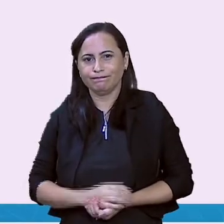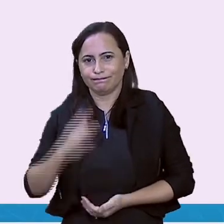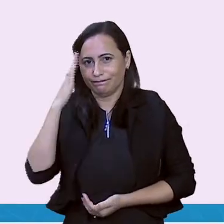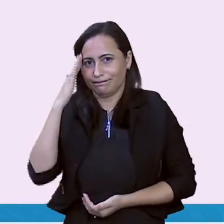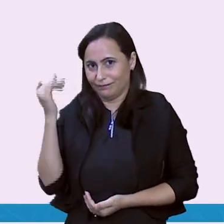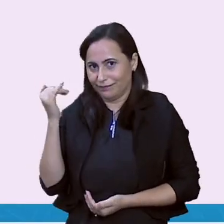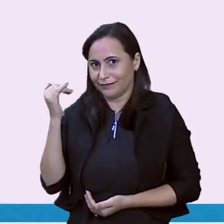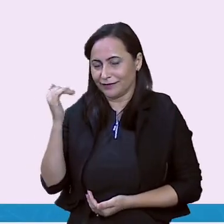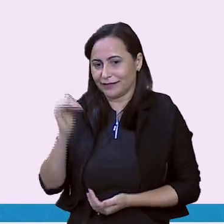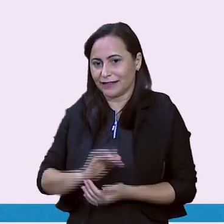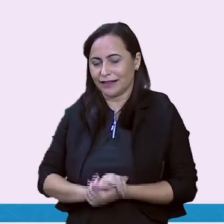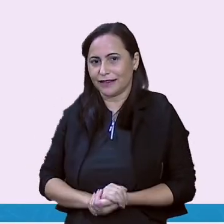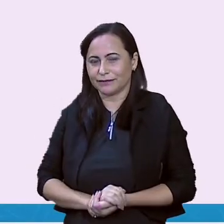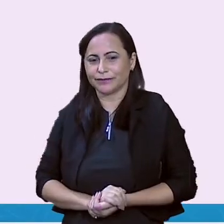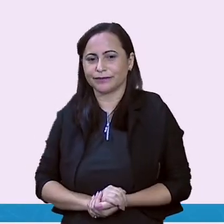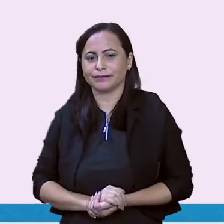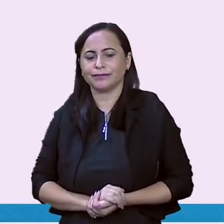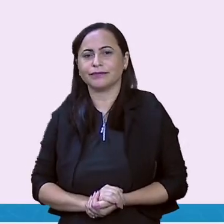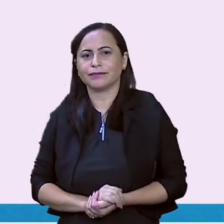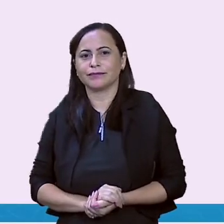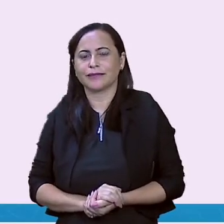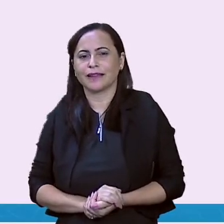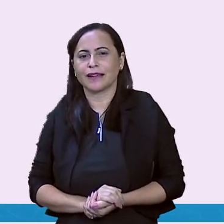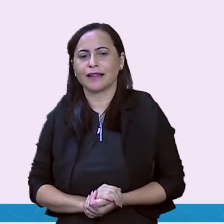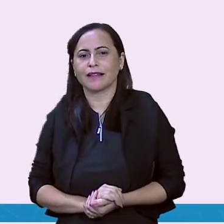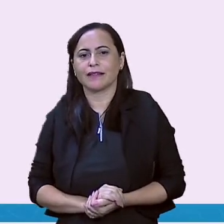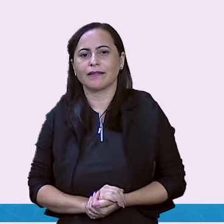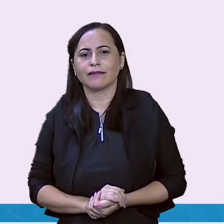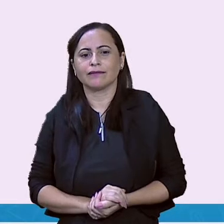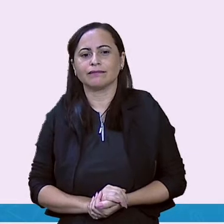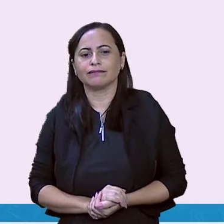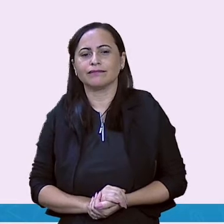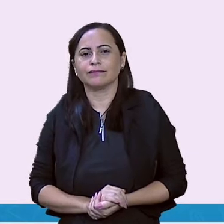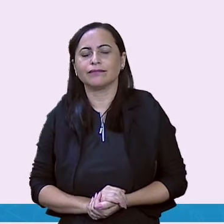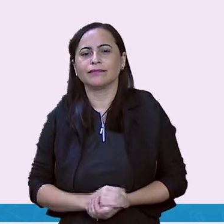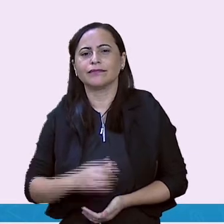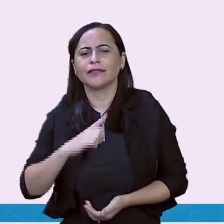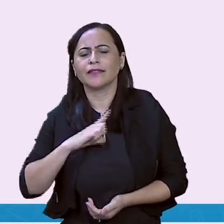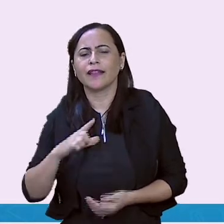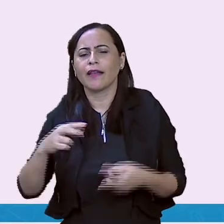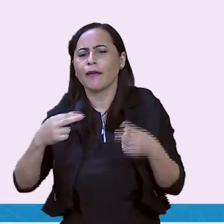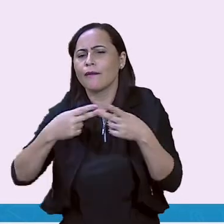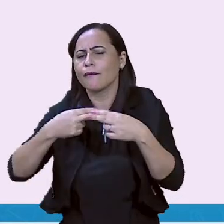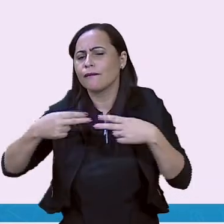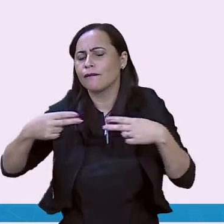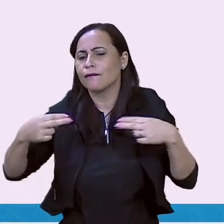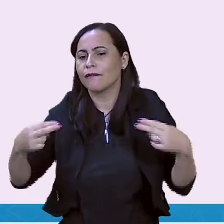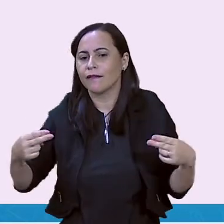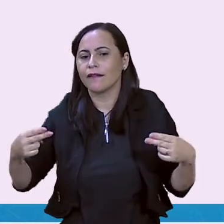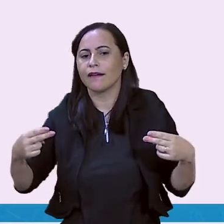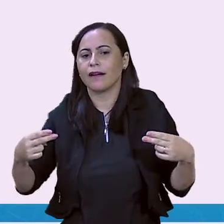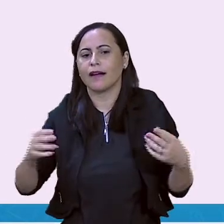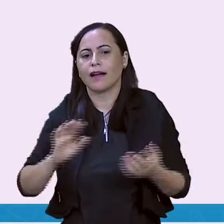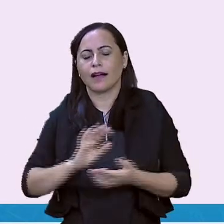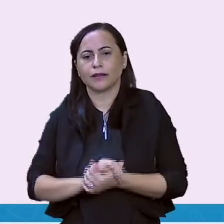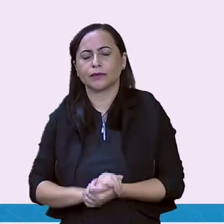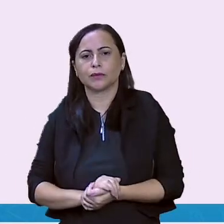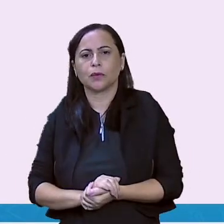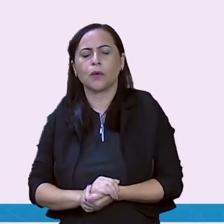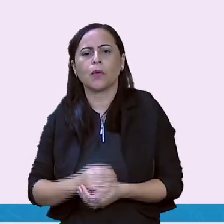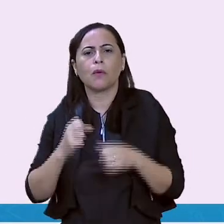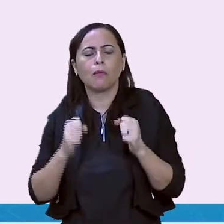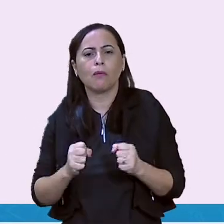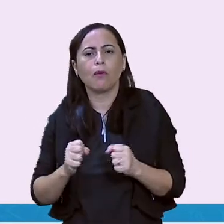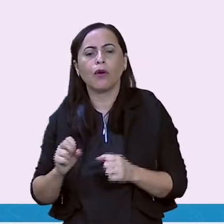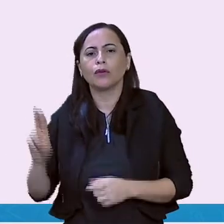lá para saber se o guarda-roupa vai caber ali? Eu tenho vários, não tenho? Tenho. Eu posso